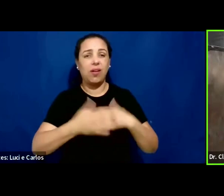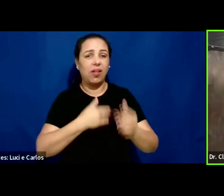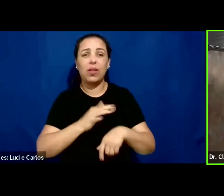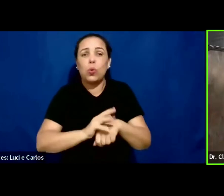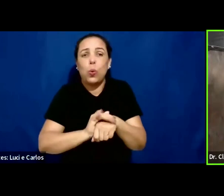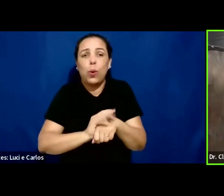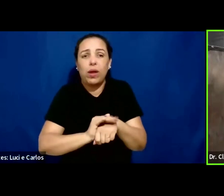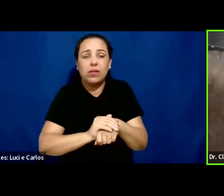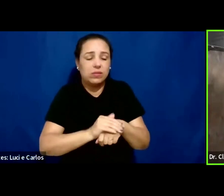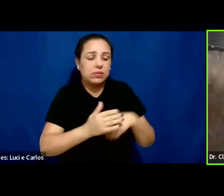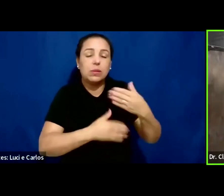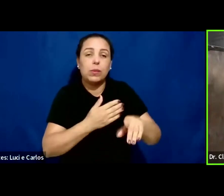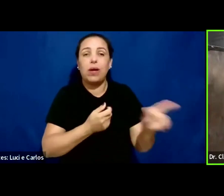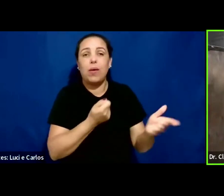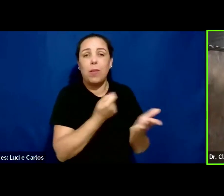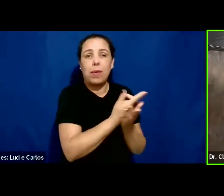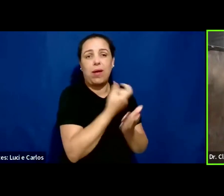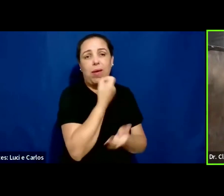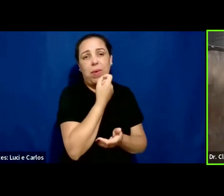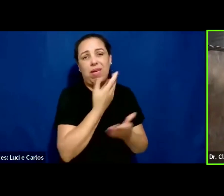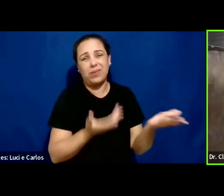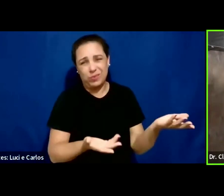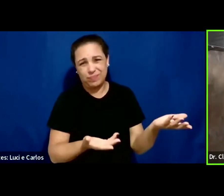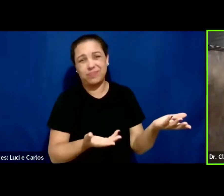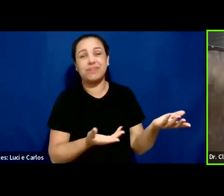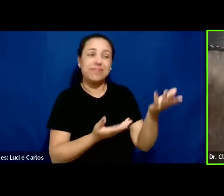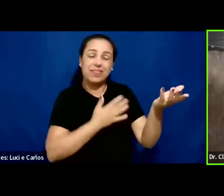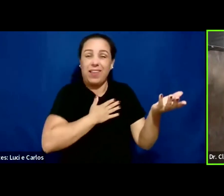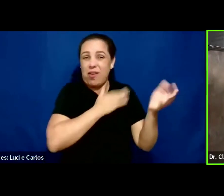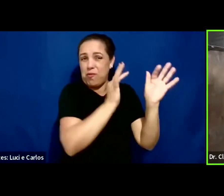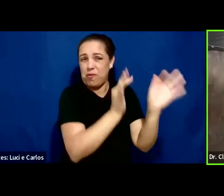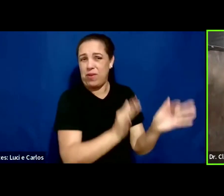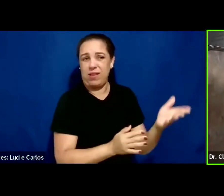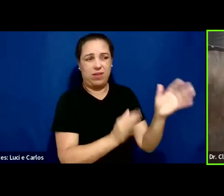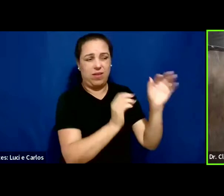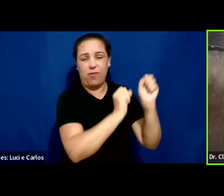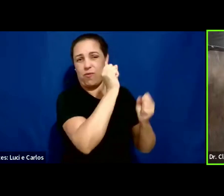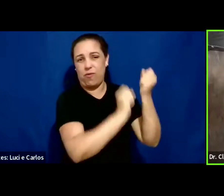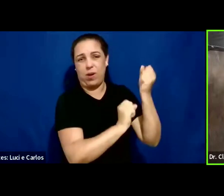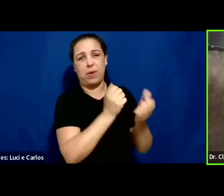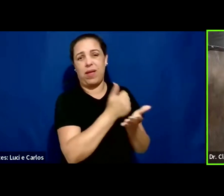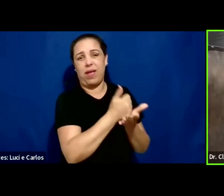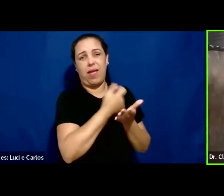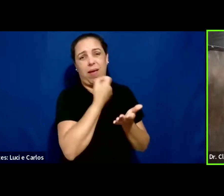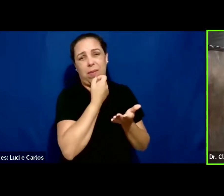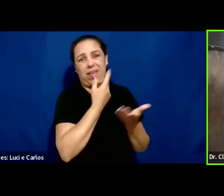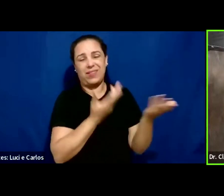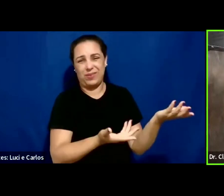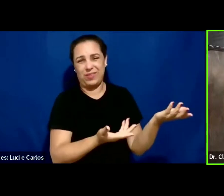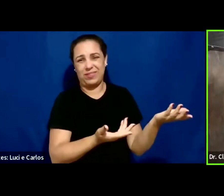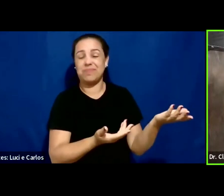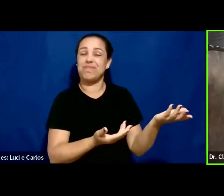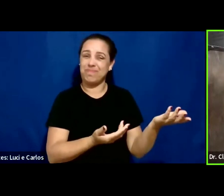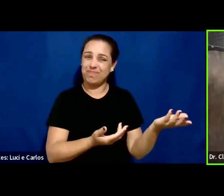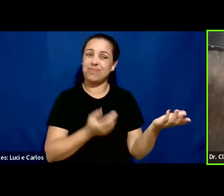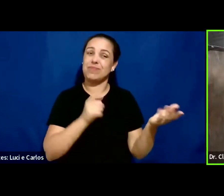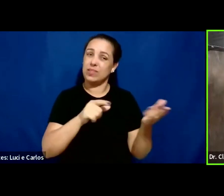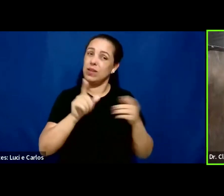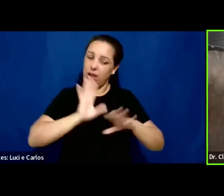O câncer coloretal, chamado de CCR, é a segunda principal causa de